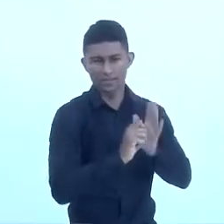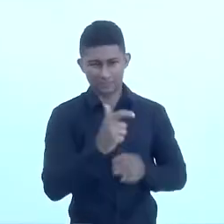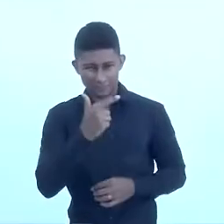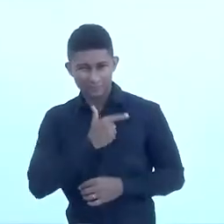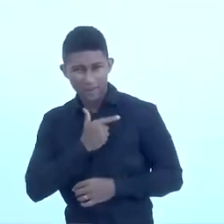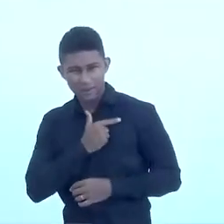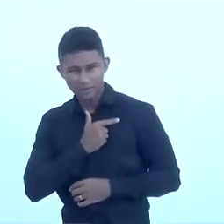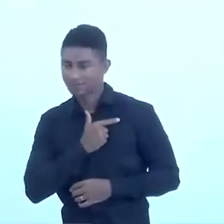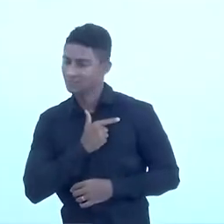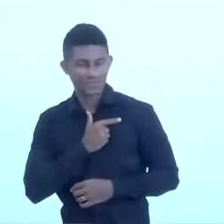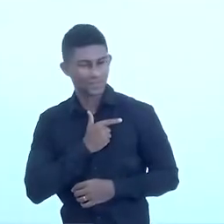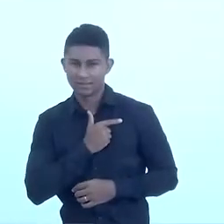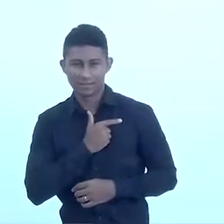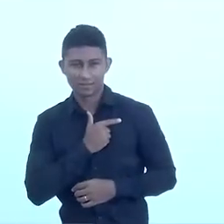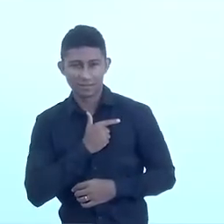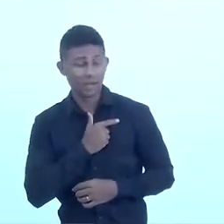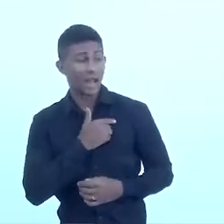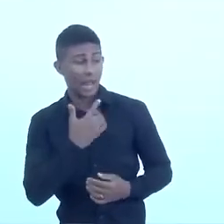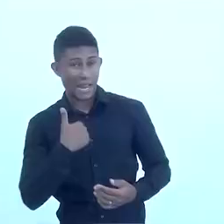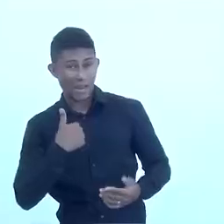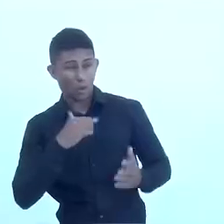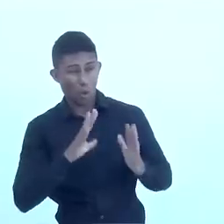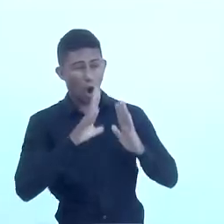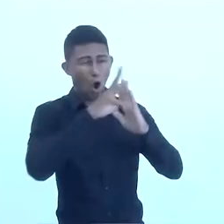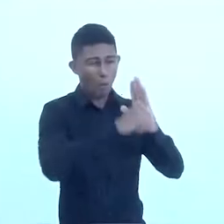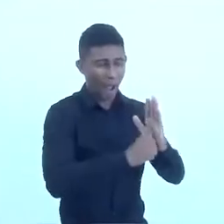roubar. O feio é roubar e não poder carregar.